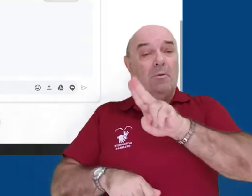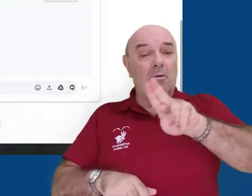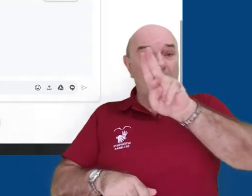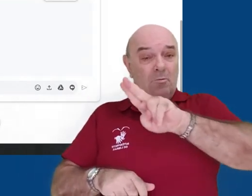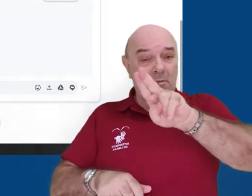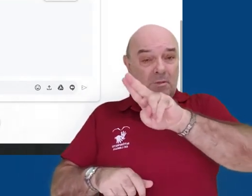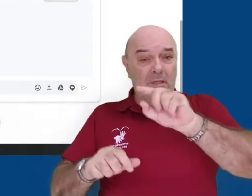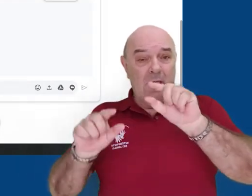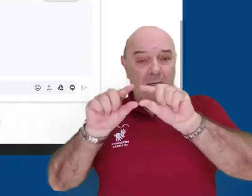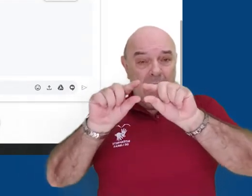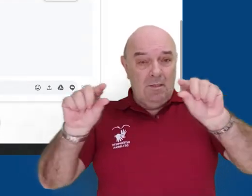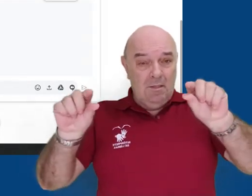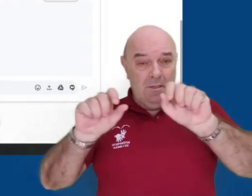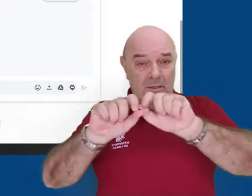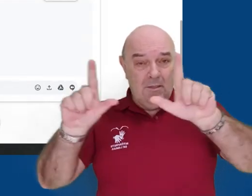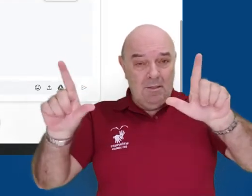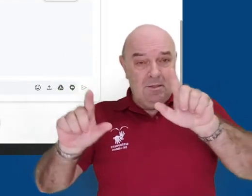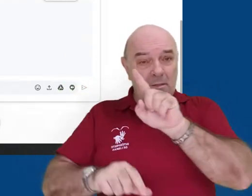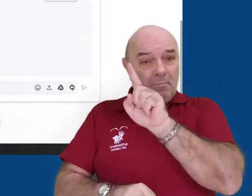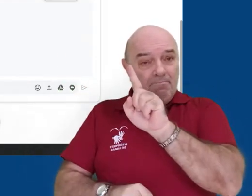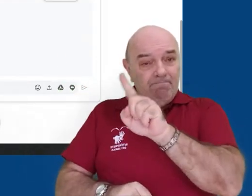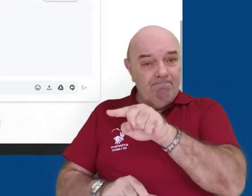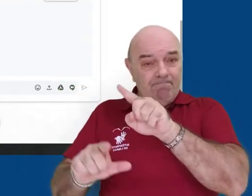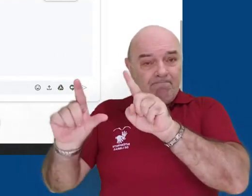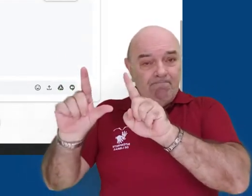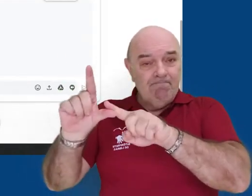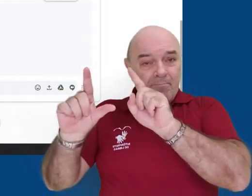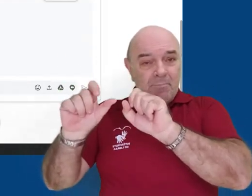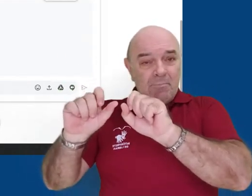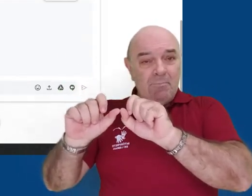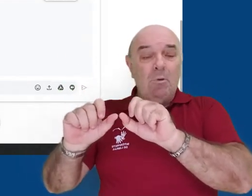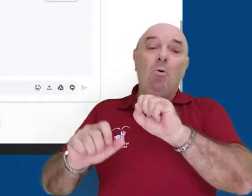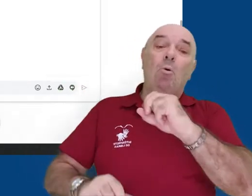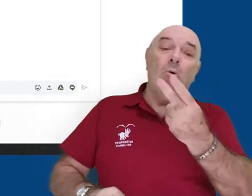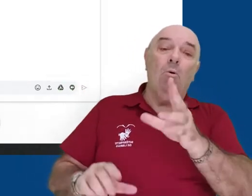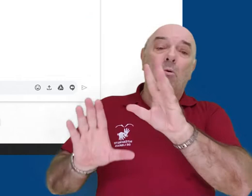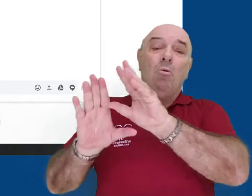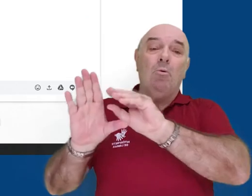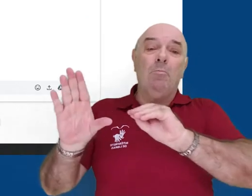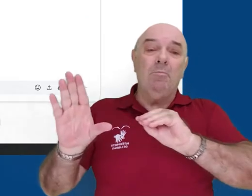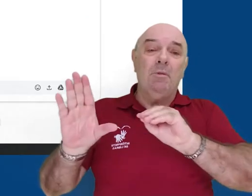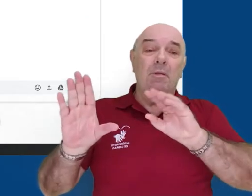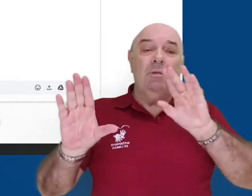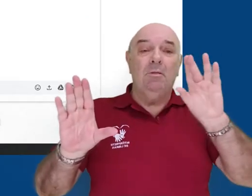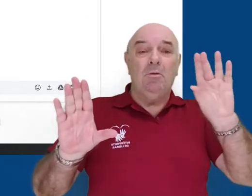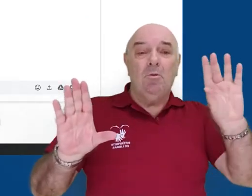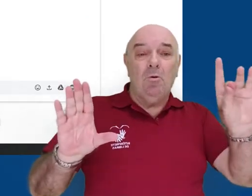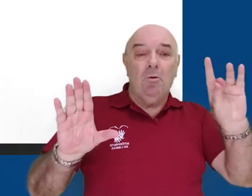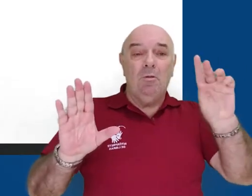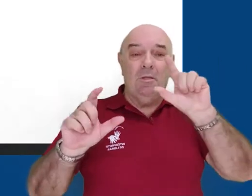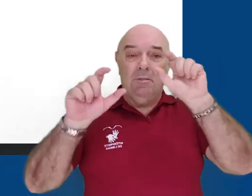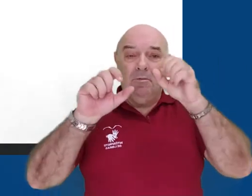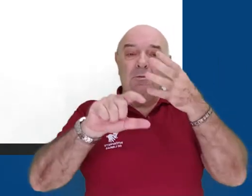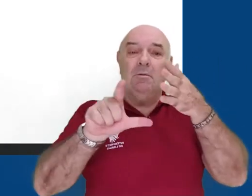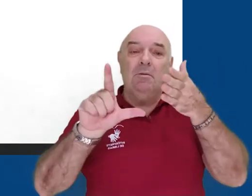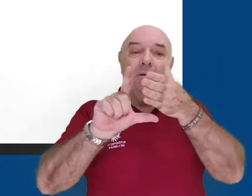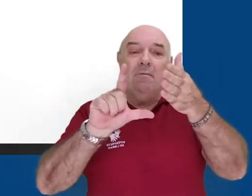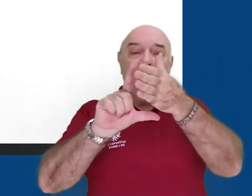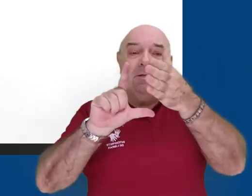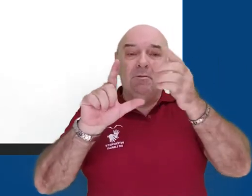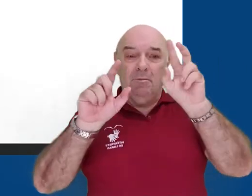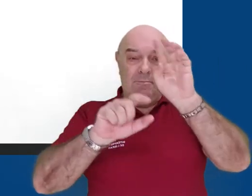link para entrar na reunião, clicando ou copiando e colando na barra de endereço do